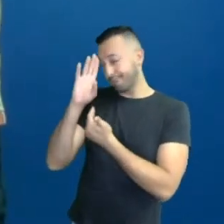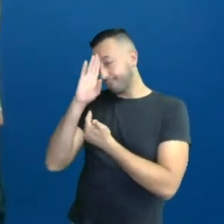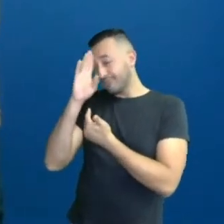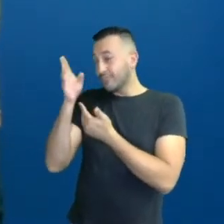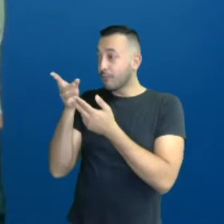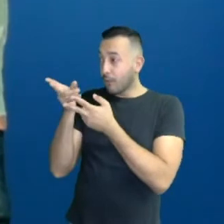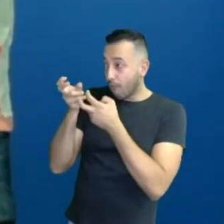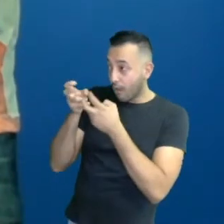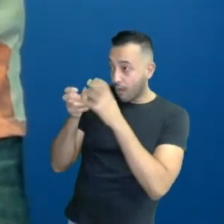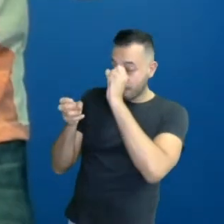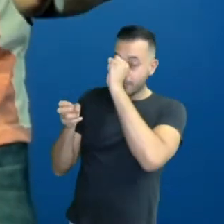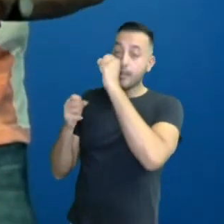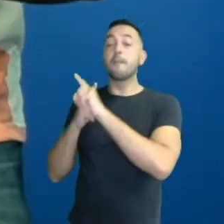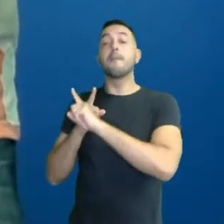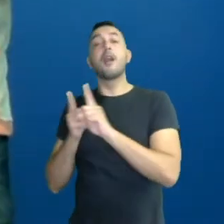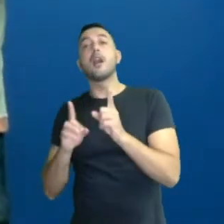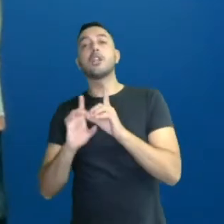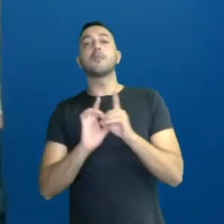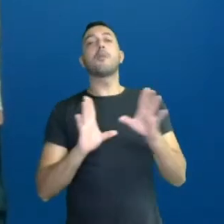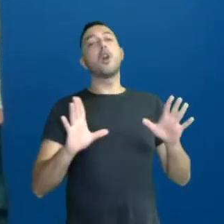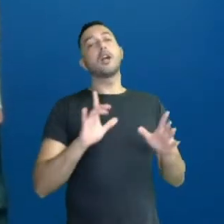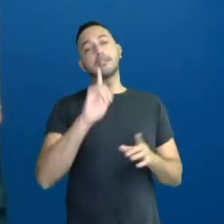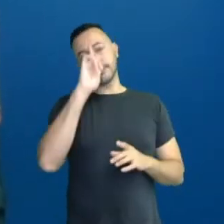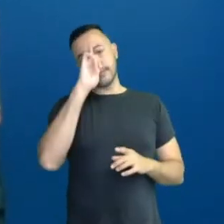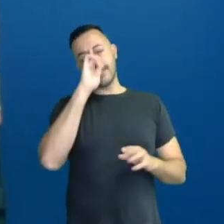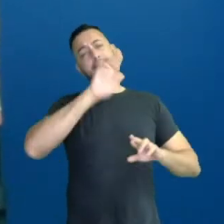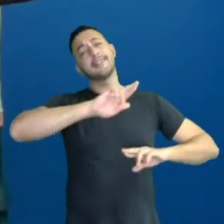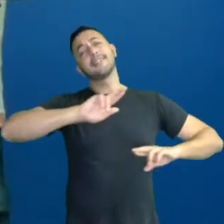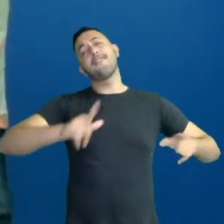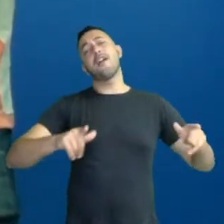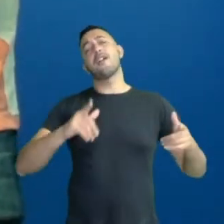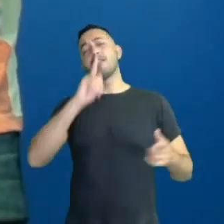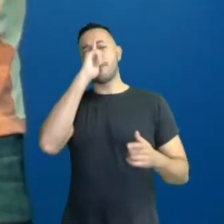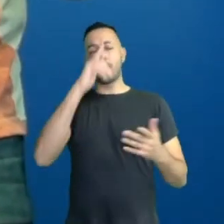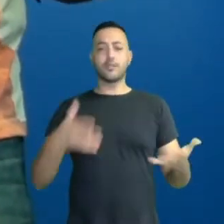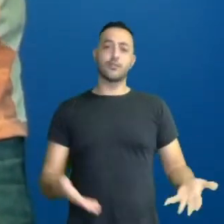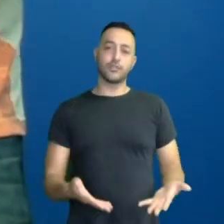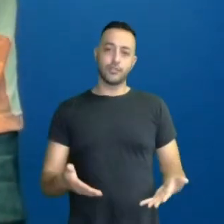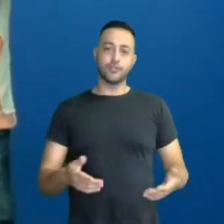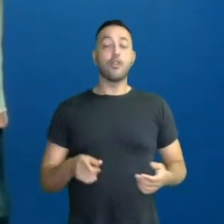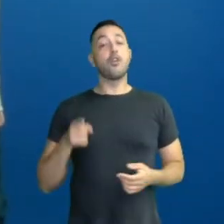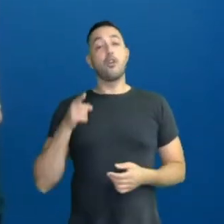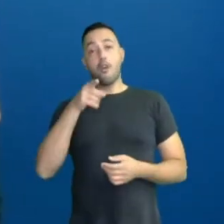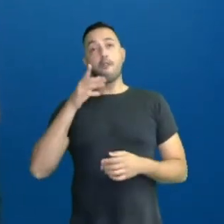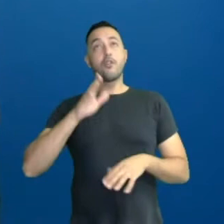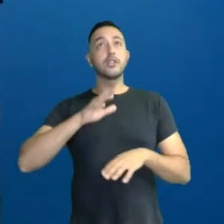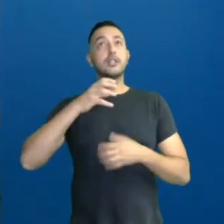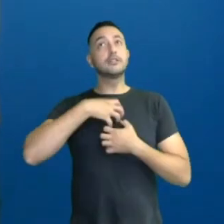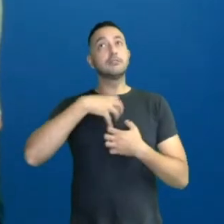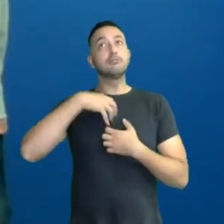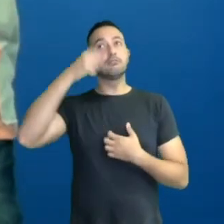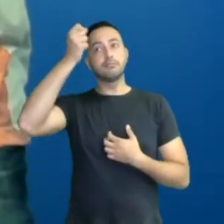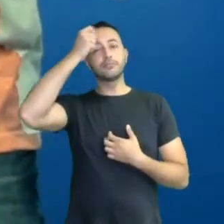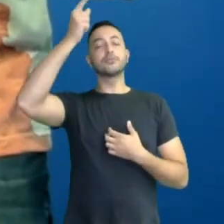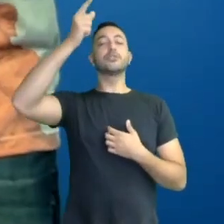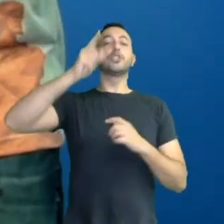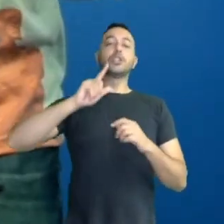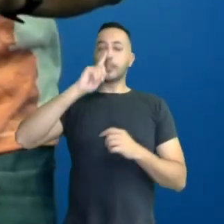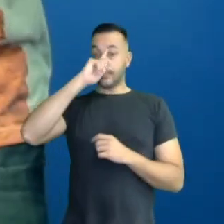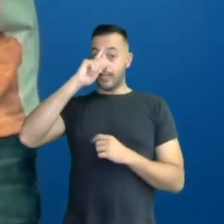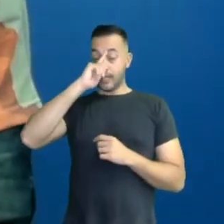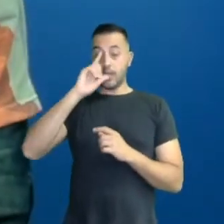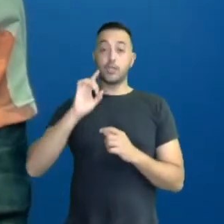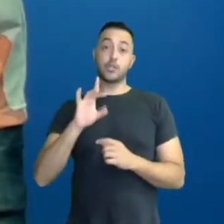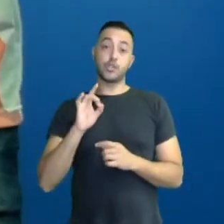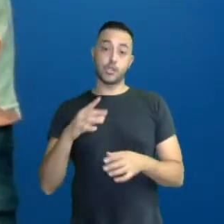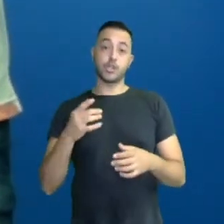democracia grega era muito diferente da democracia atual. Para vocês terem uma ideia, os gregos,